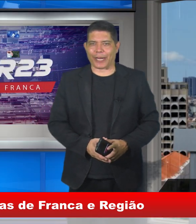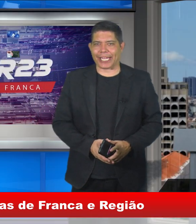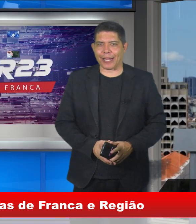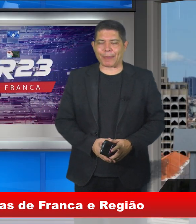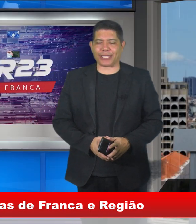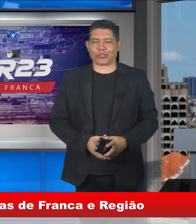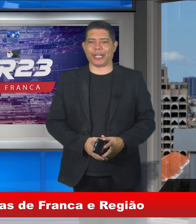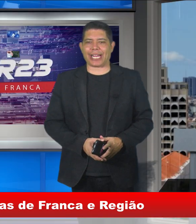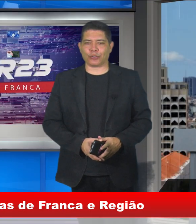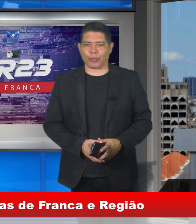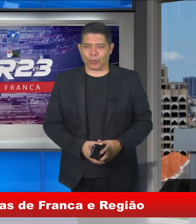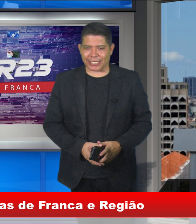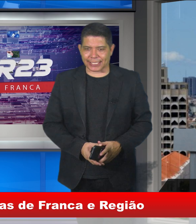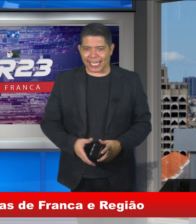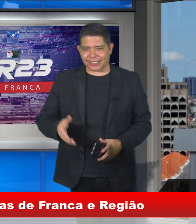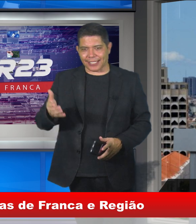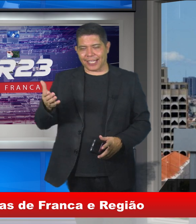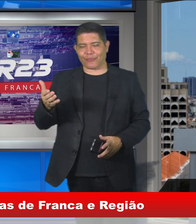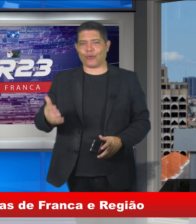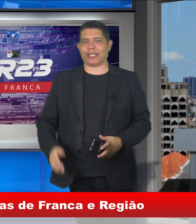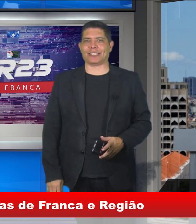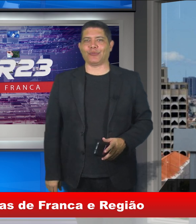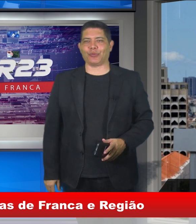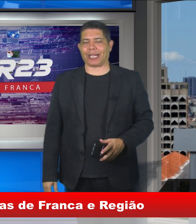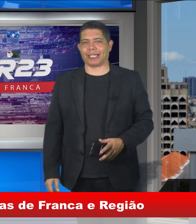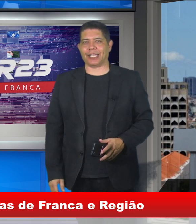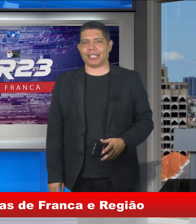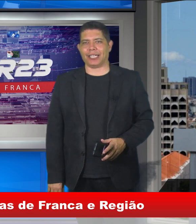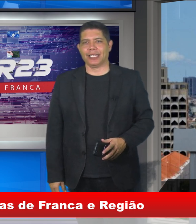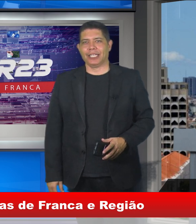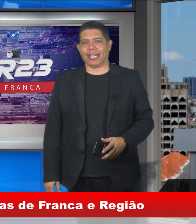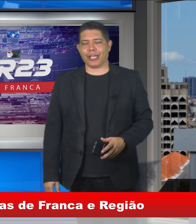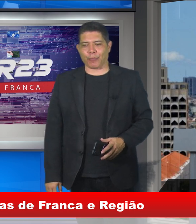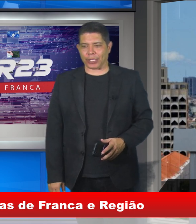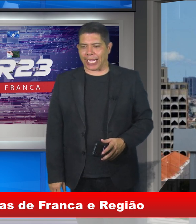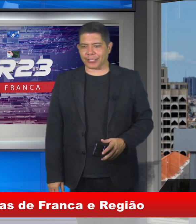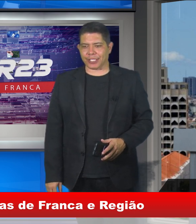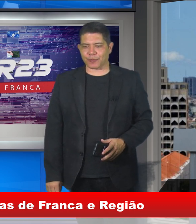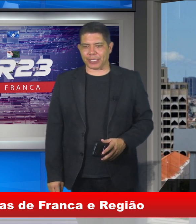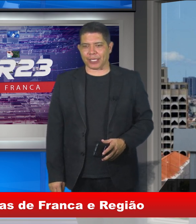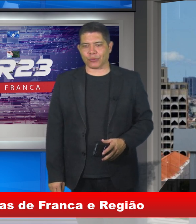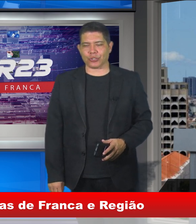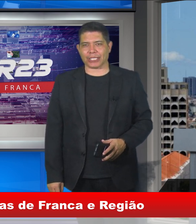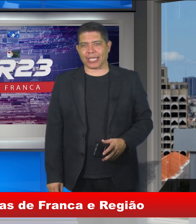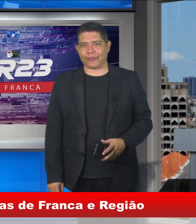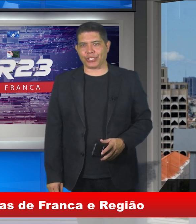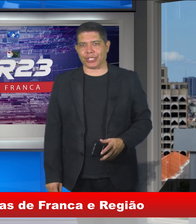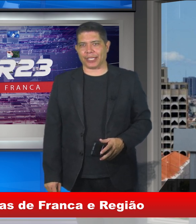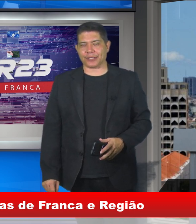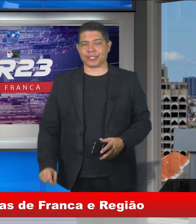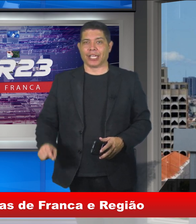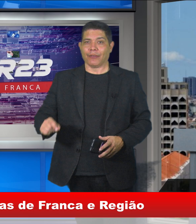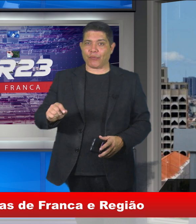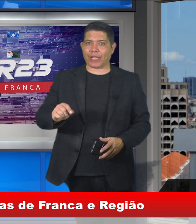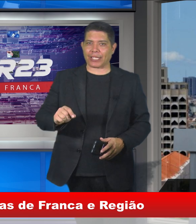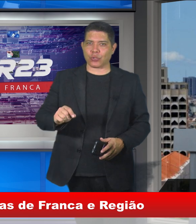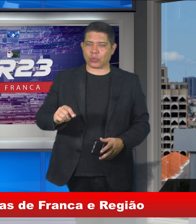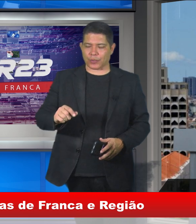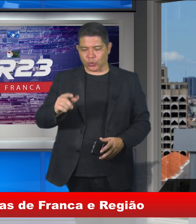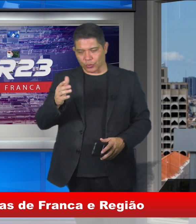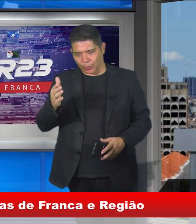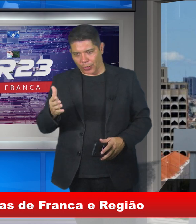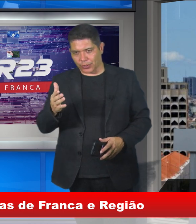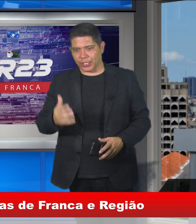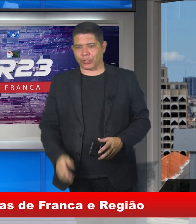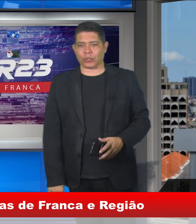Legal, para quem é apaixonado pelo basquete, né? Informação muito bacana, reportagem especial no JR 23. Vamos falar de